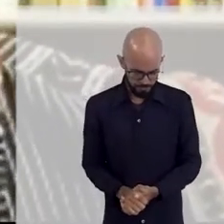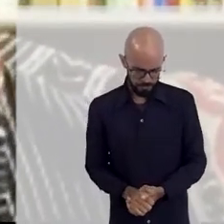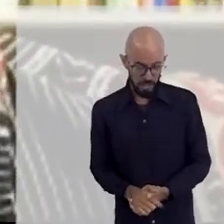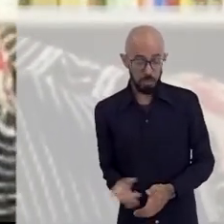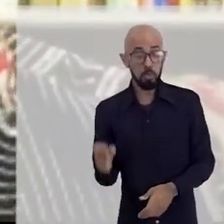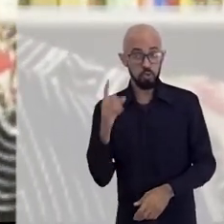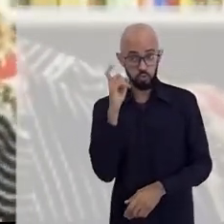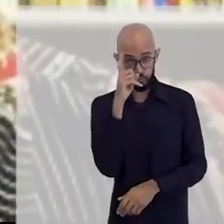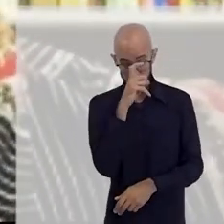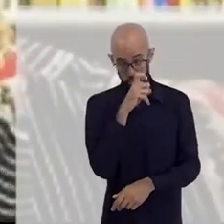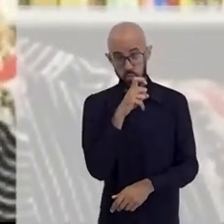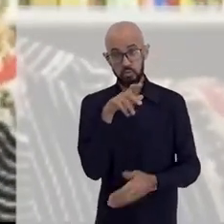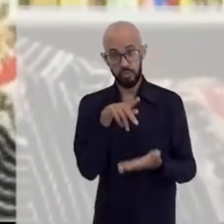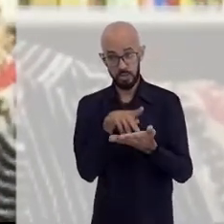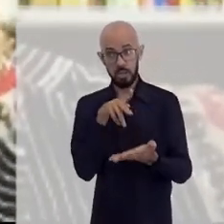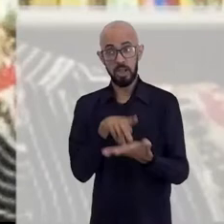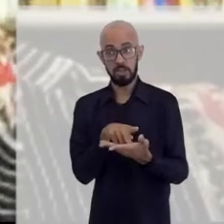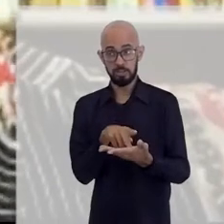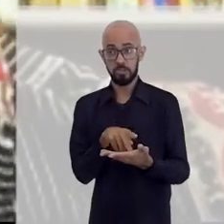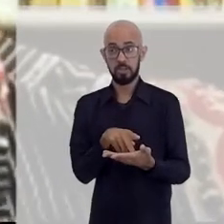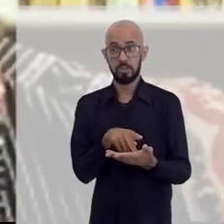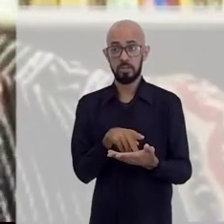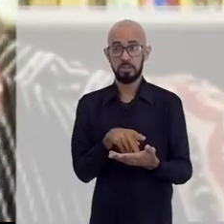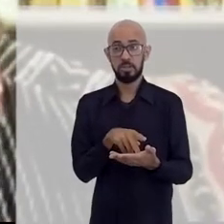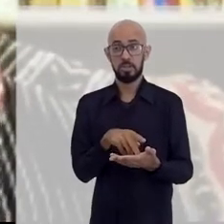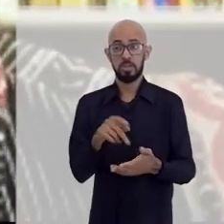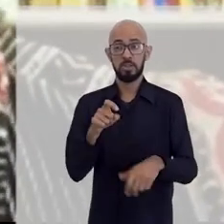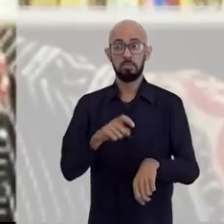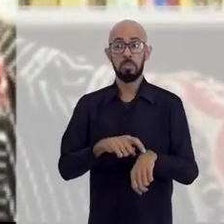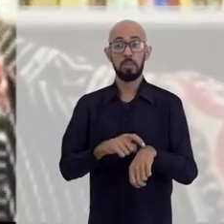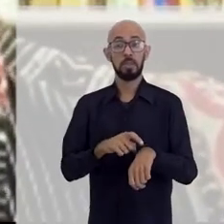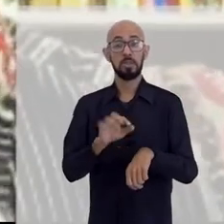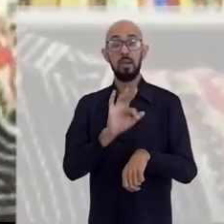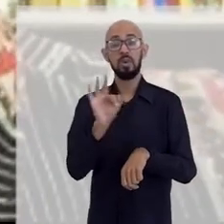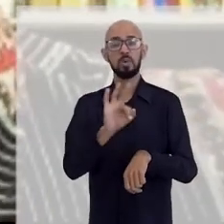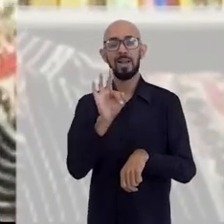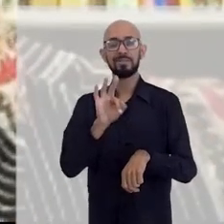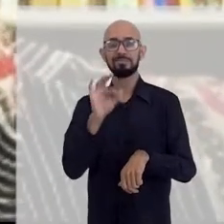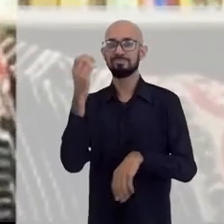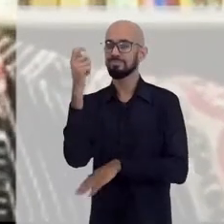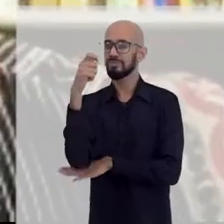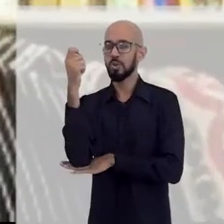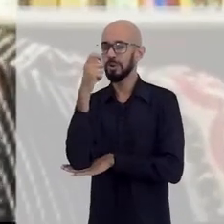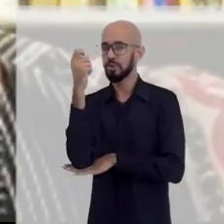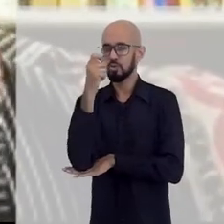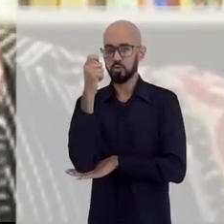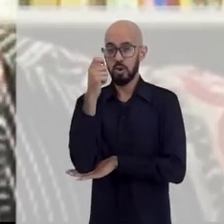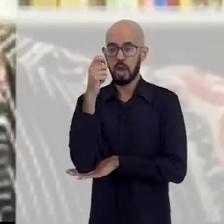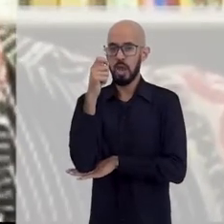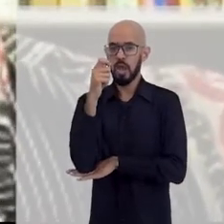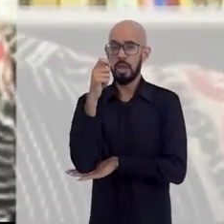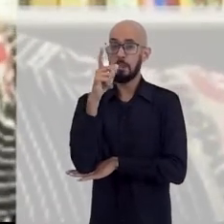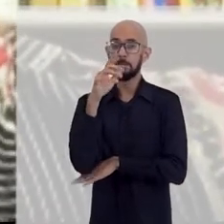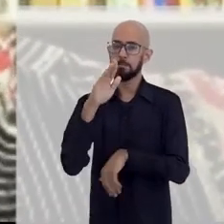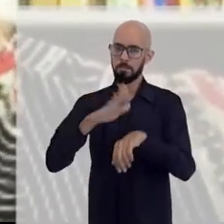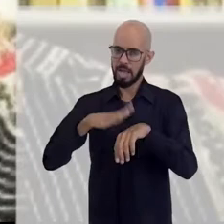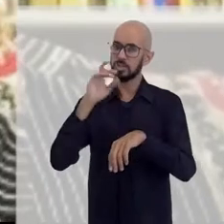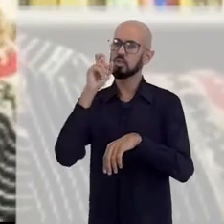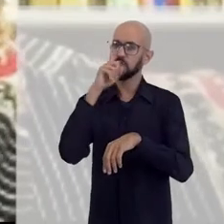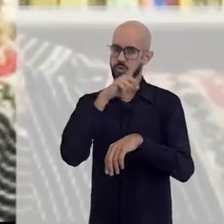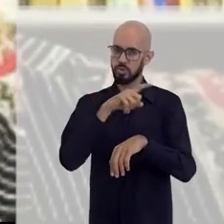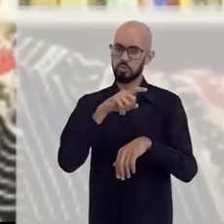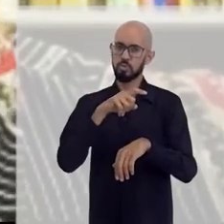era muito raro mesmo, e até porque eu fazia faculdade no Rio Grande do Sul, então era mais raro ainda, né? Então, mas